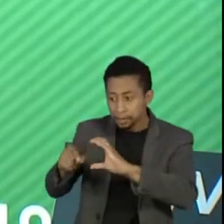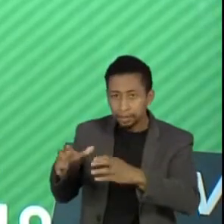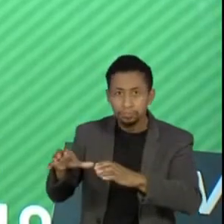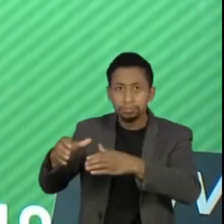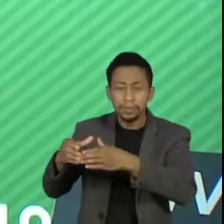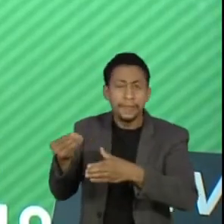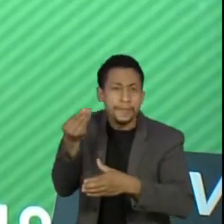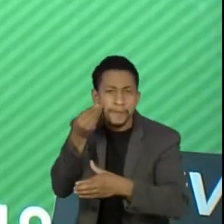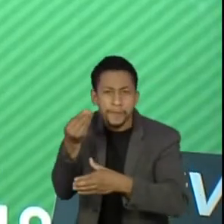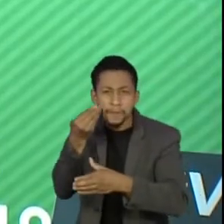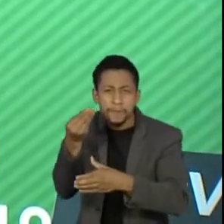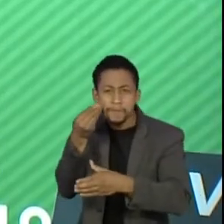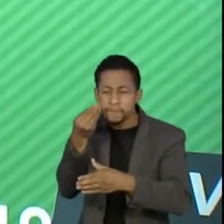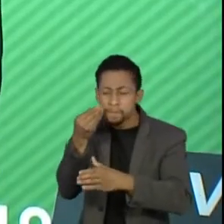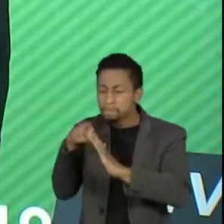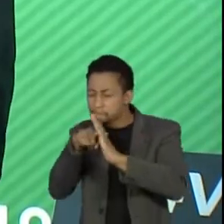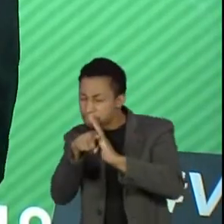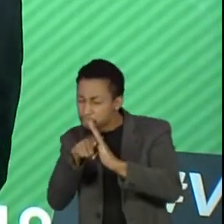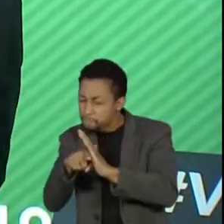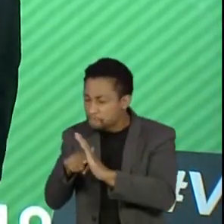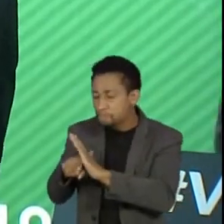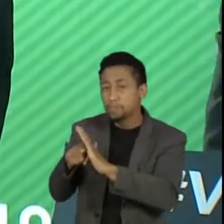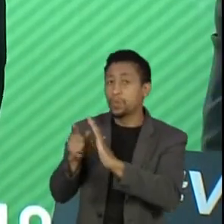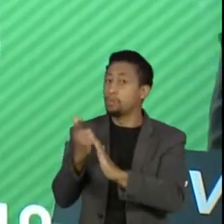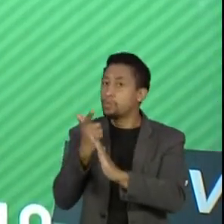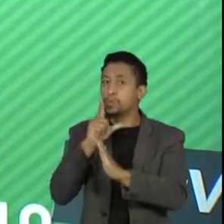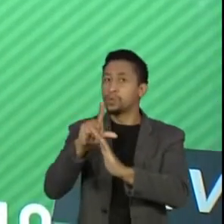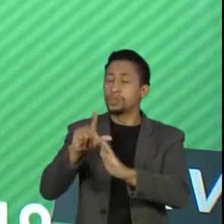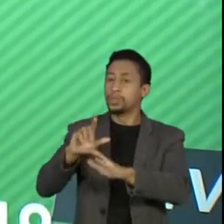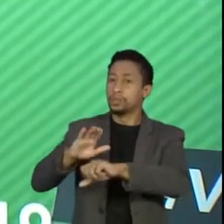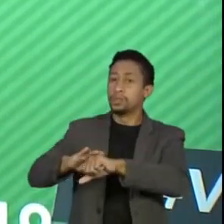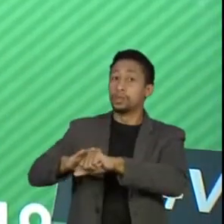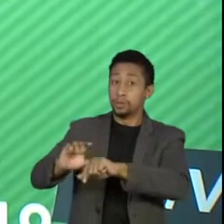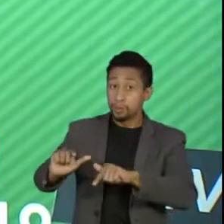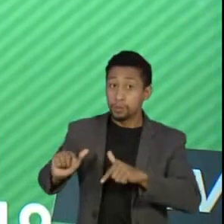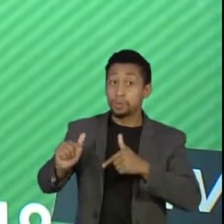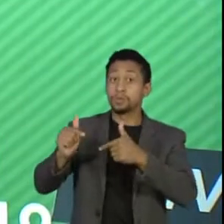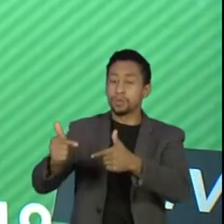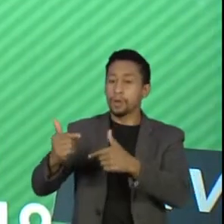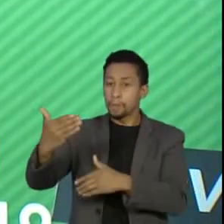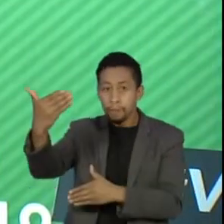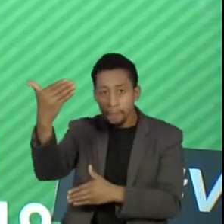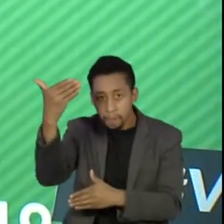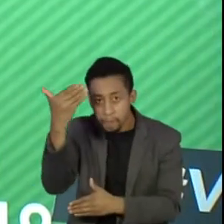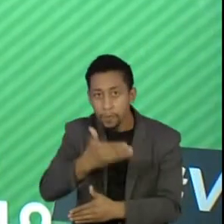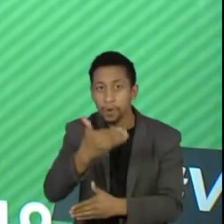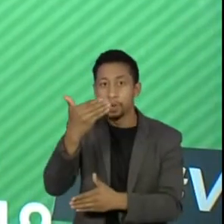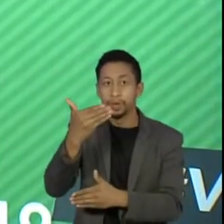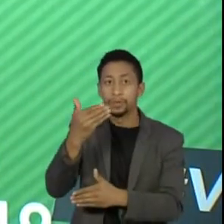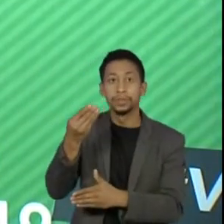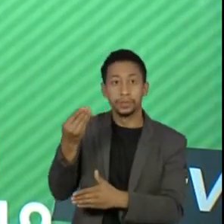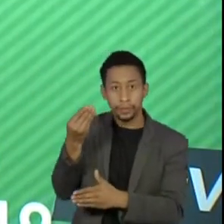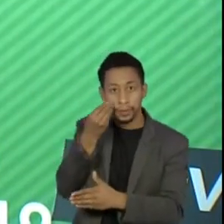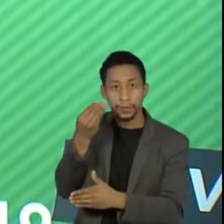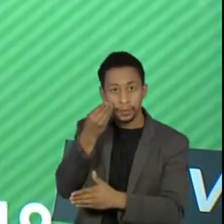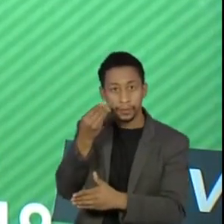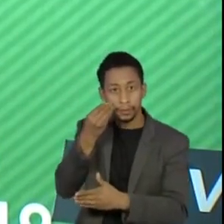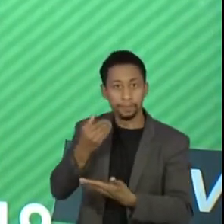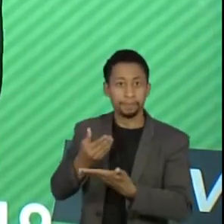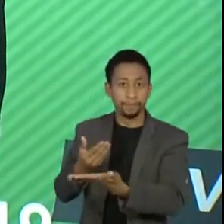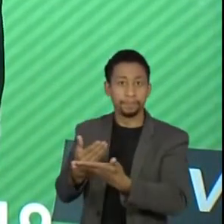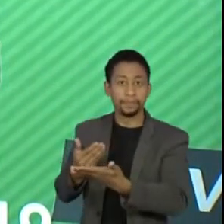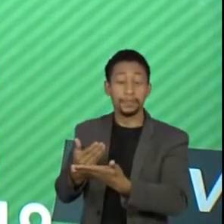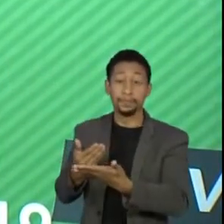dessa hipótese é gerada a partir da força de evidência, do tipo de teste que a gente está fazendo.